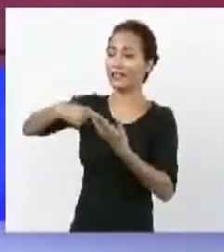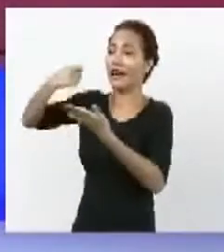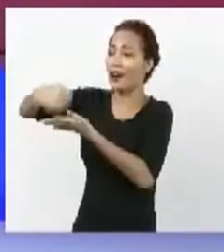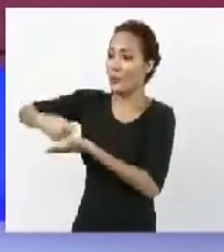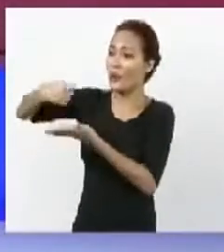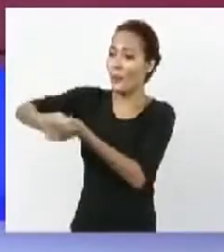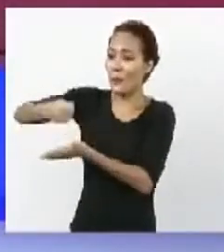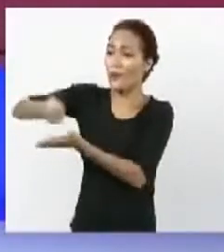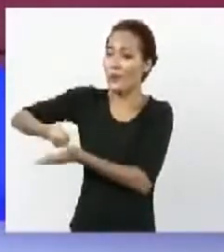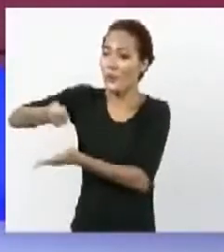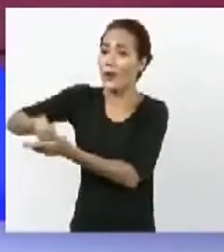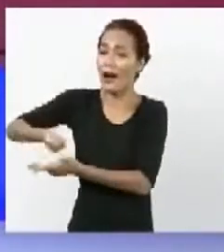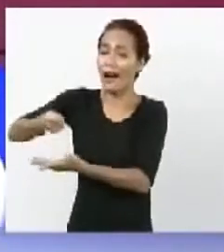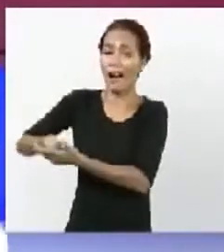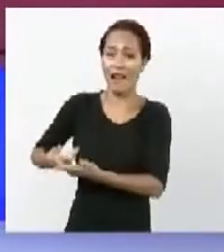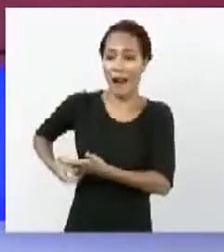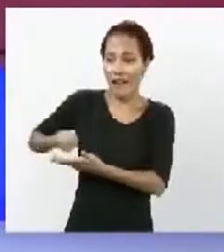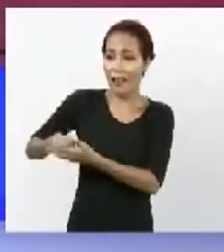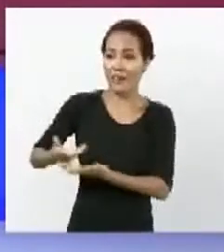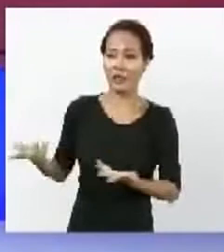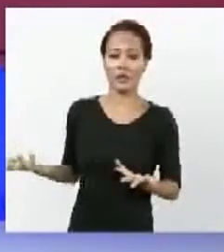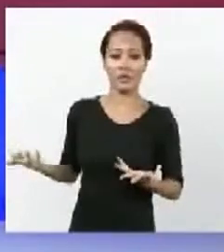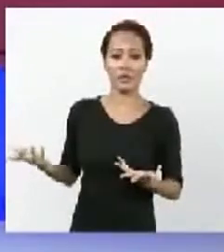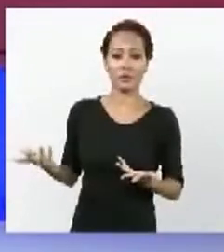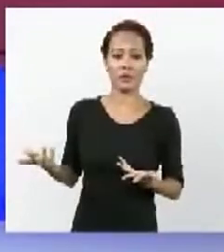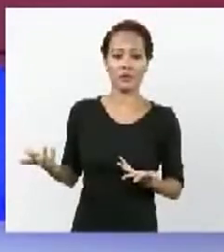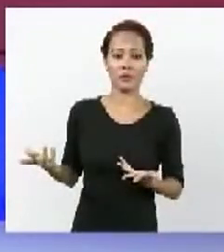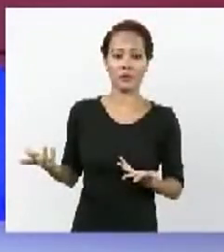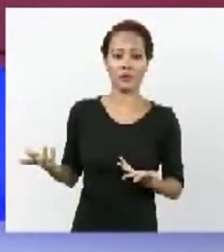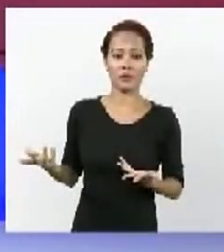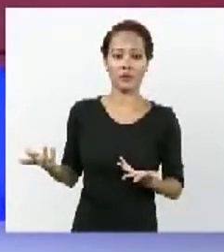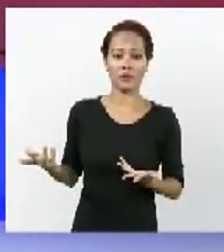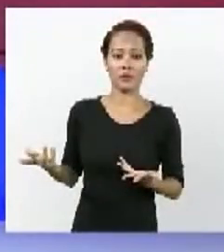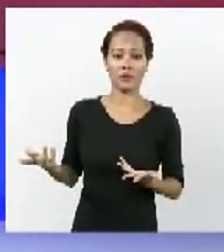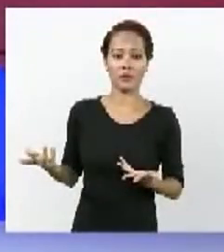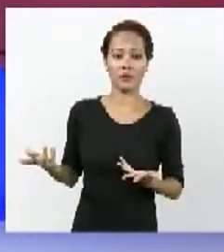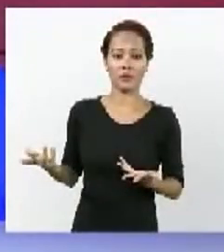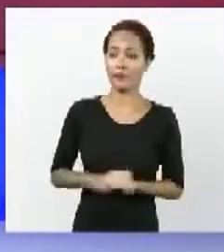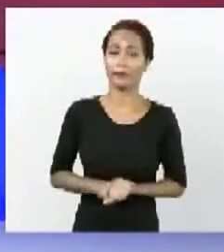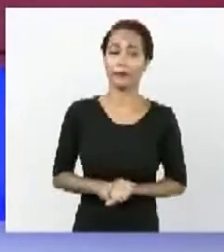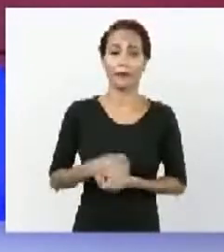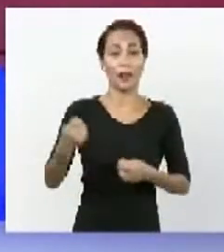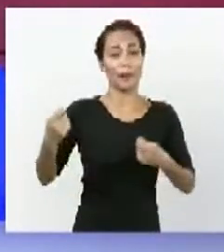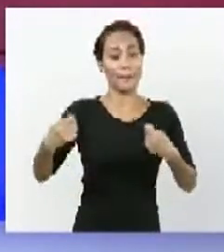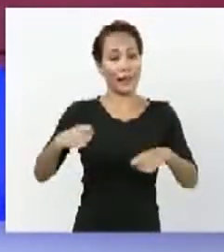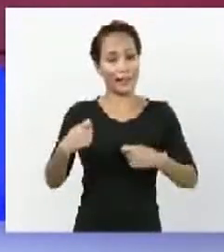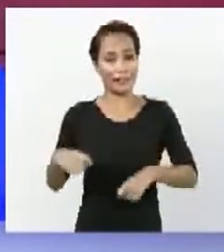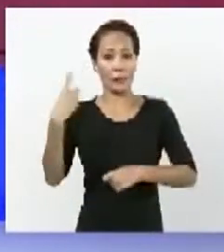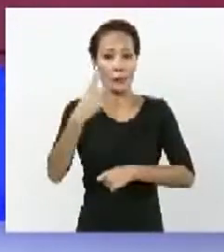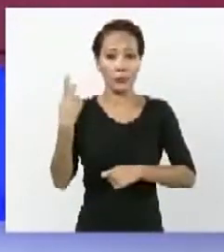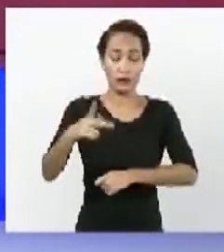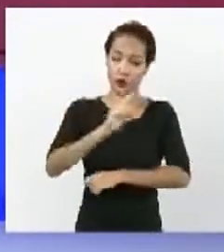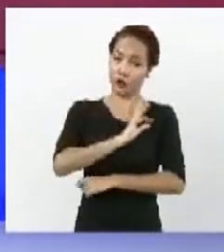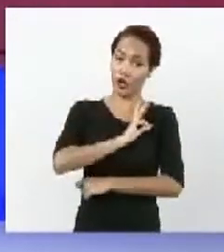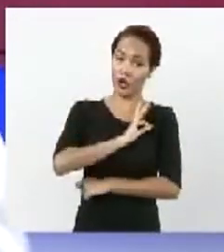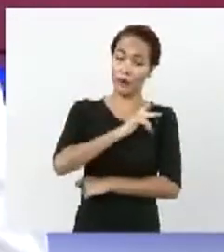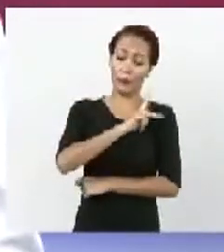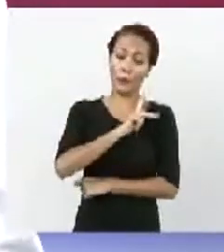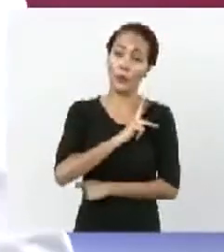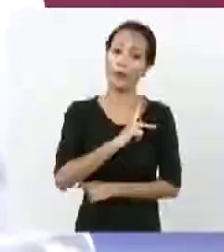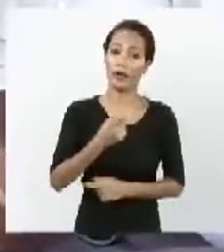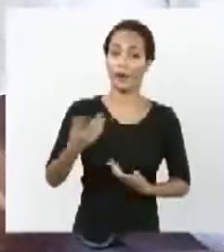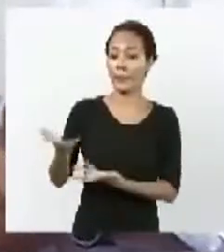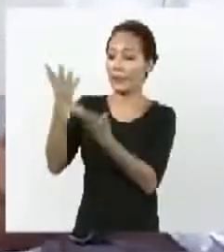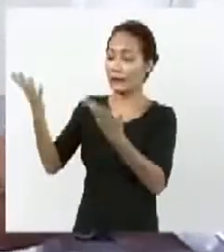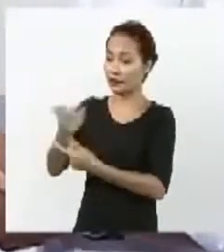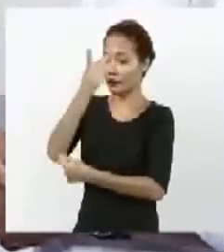e tem barraqueira lá que não tira R$50 no domingo. Então, nós vamos estar sim com políticas públicas para que a gente possa estar incentivando esse mercado informal.